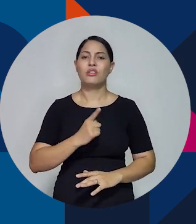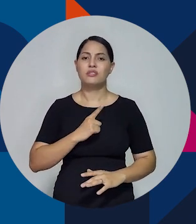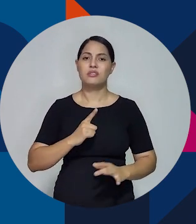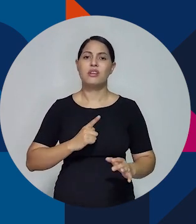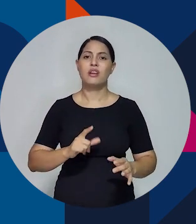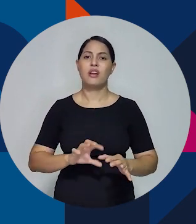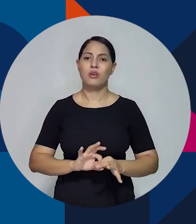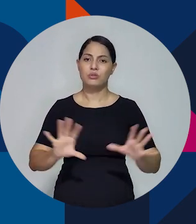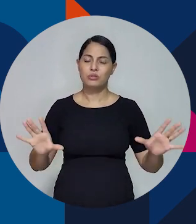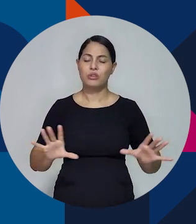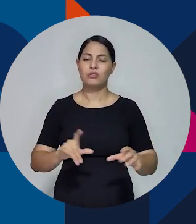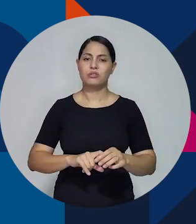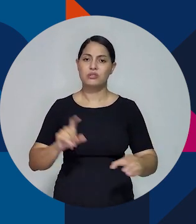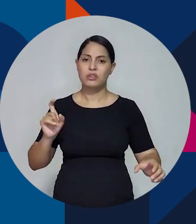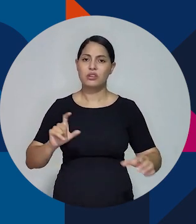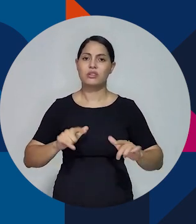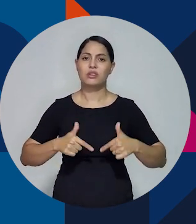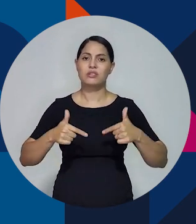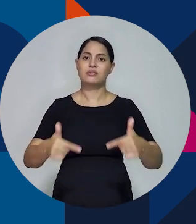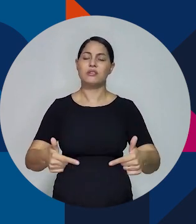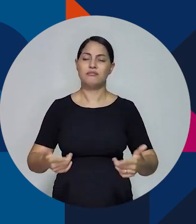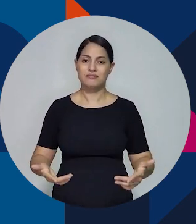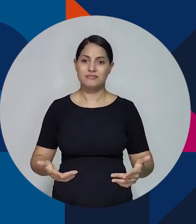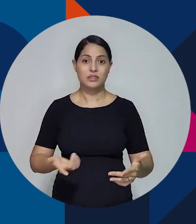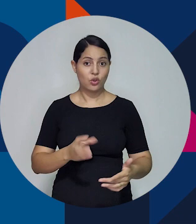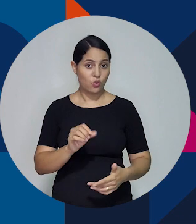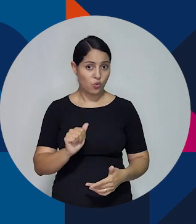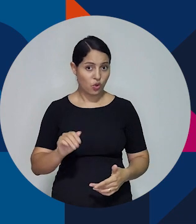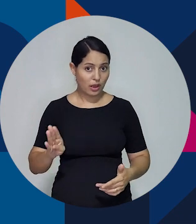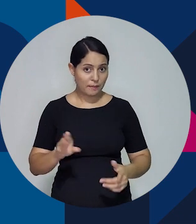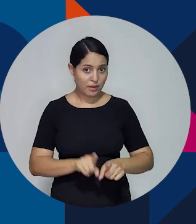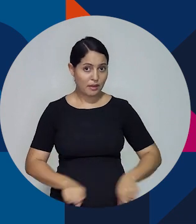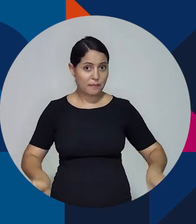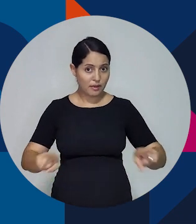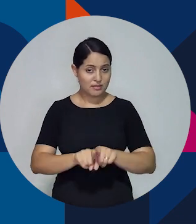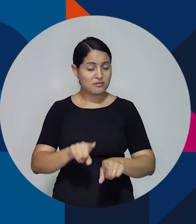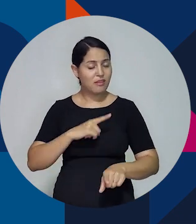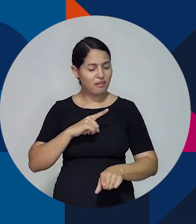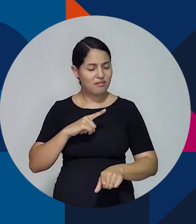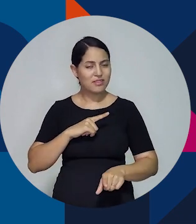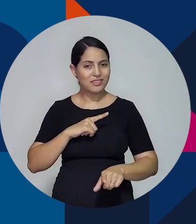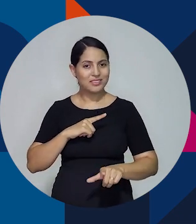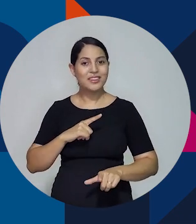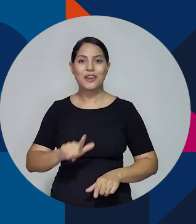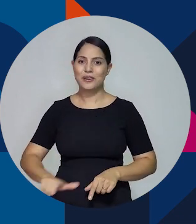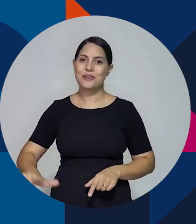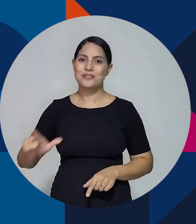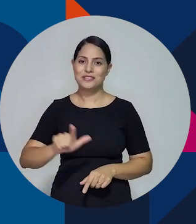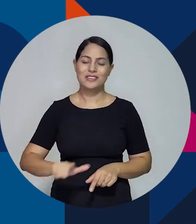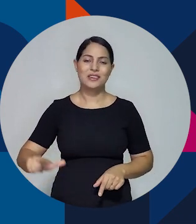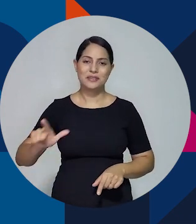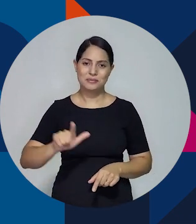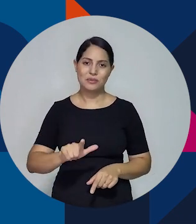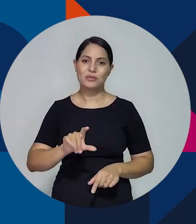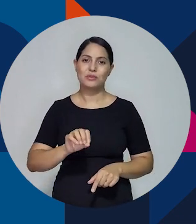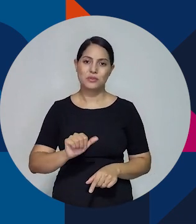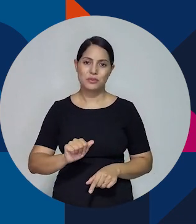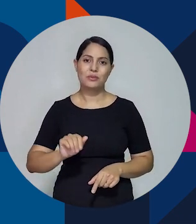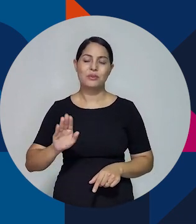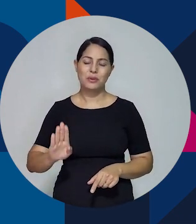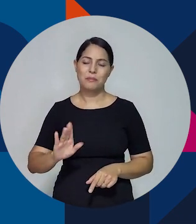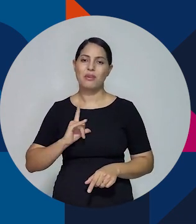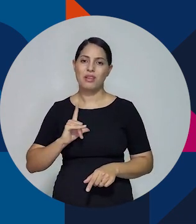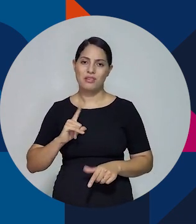essencial para a garantia de uma advocacia pública autônoma, independente e livre de ingerências. A OAB é parceira nessa luta e a advocacia atua